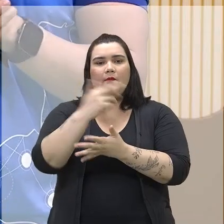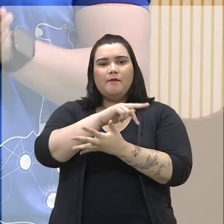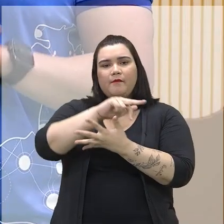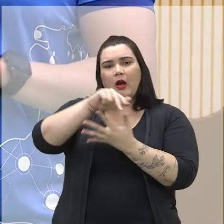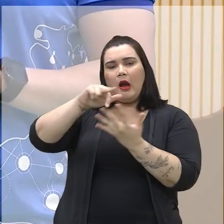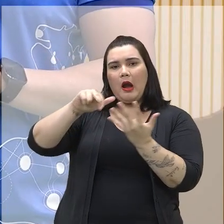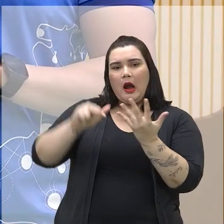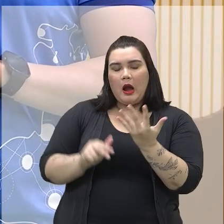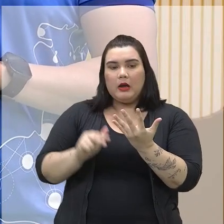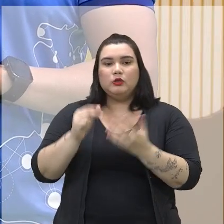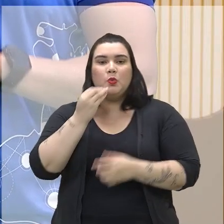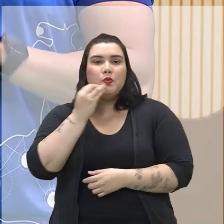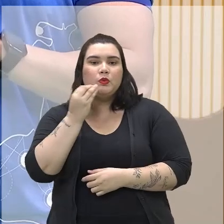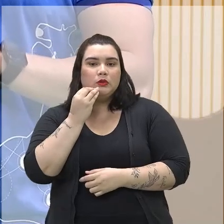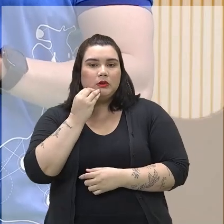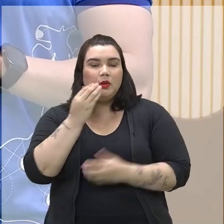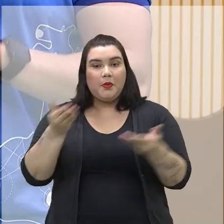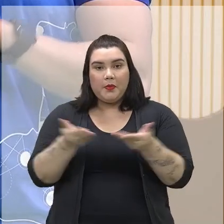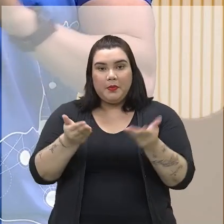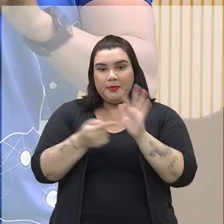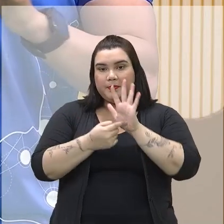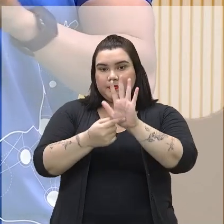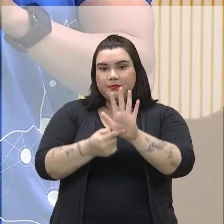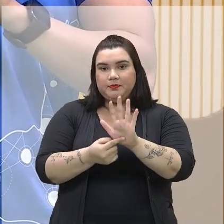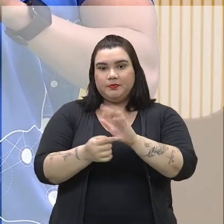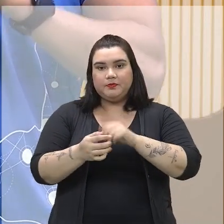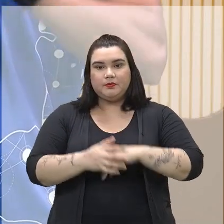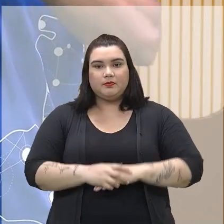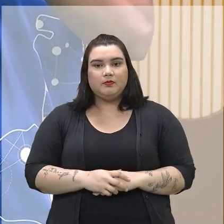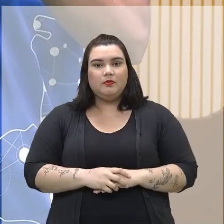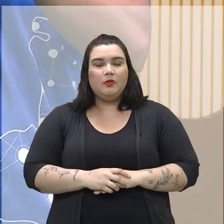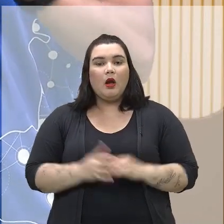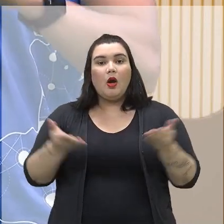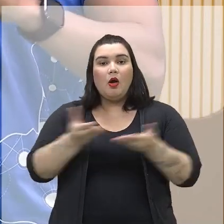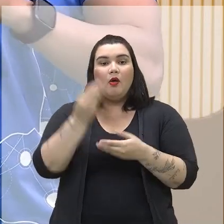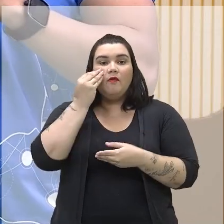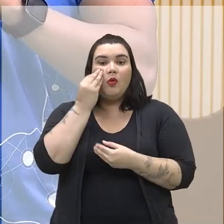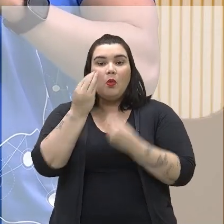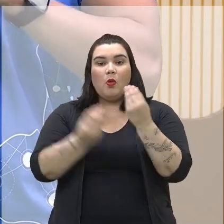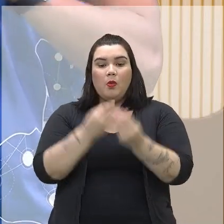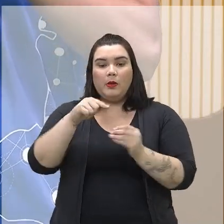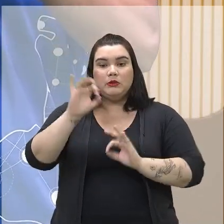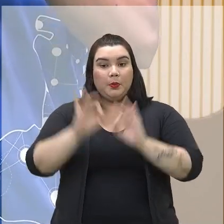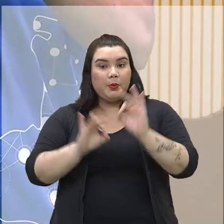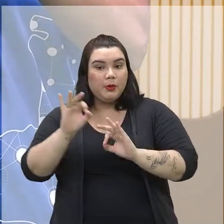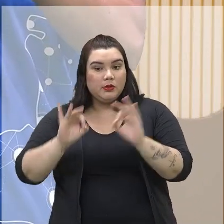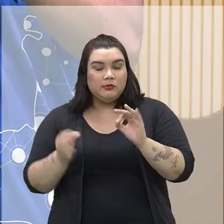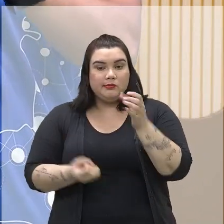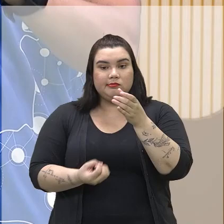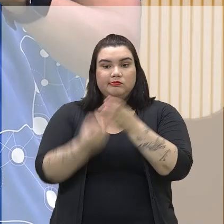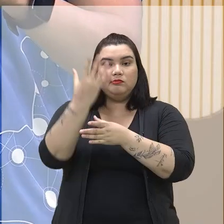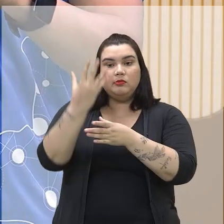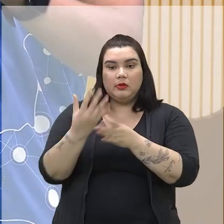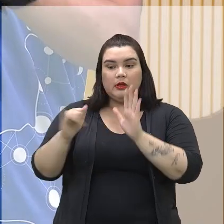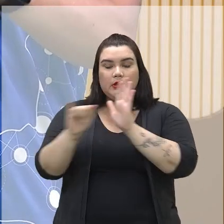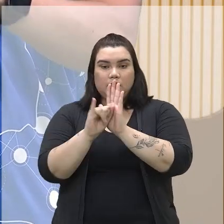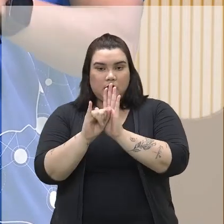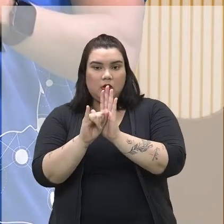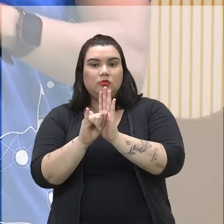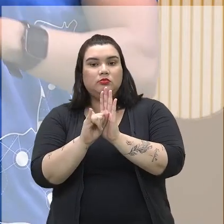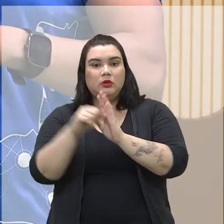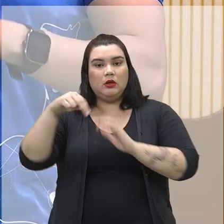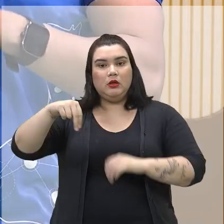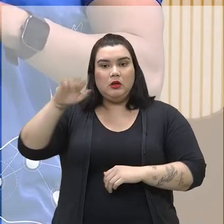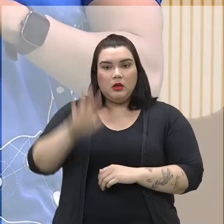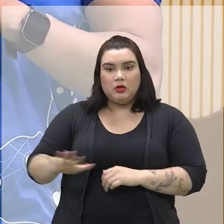fatores que nós vamos conhecer agora, tá certo? Então vamos verificar como foi esse processo de construção da nossa identidade